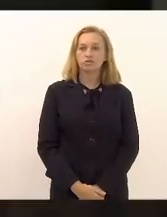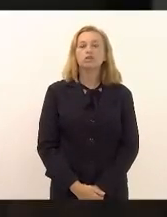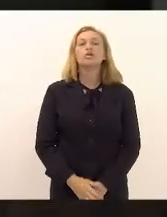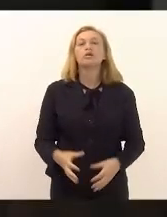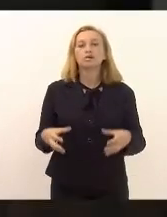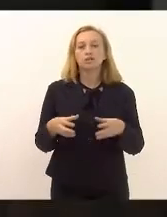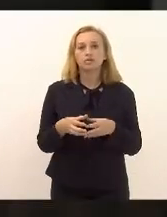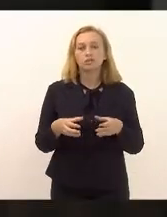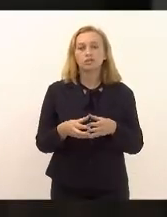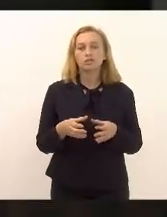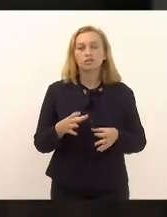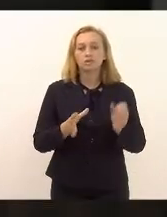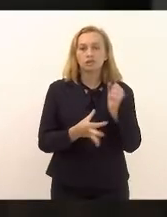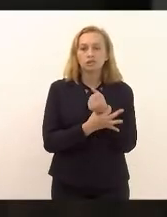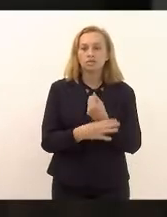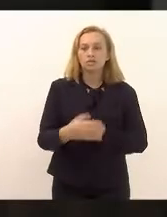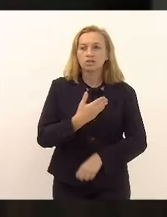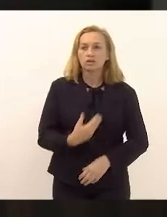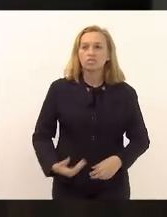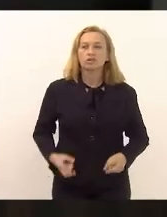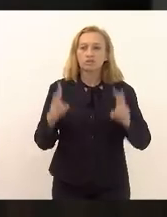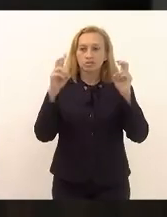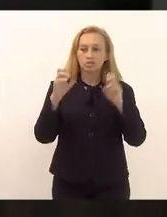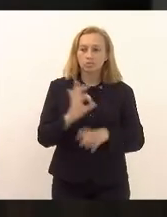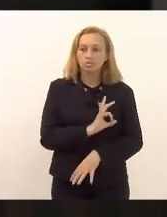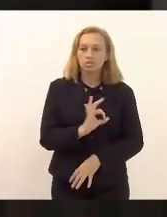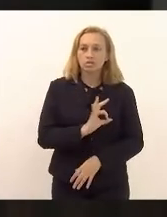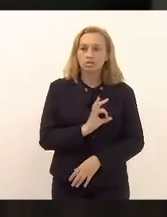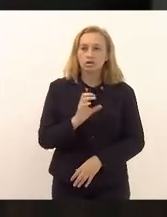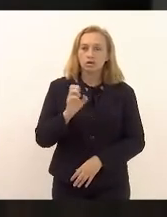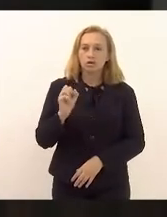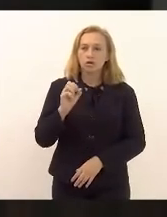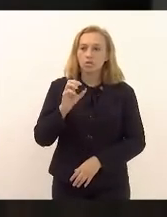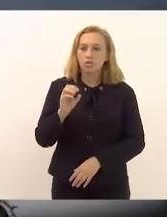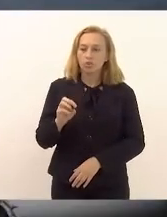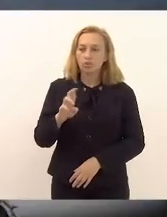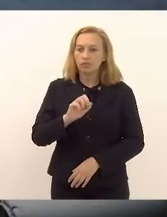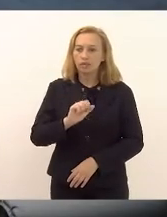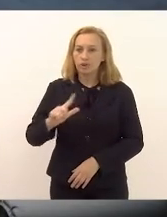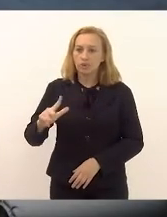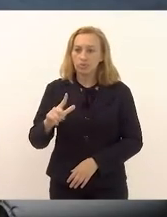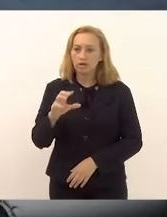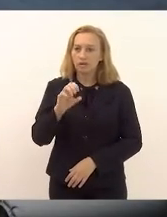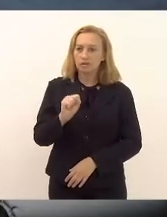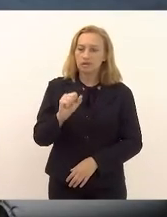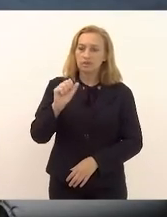Pela Comissão de Segurança Pública e Assuntos de Polícia, deputado Coronel Salema. Vai aqui.